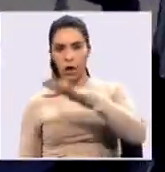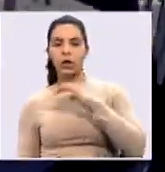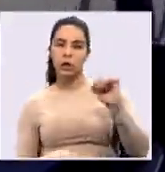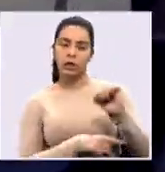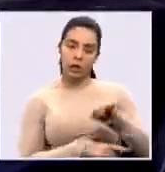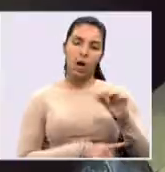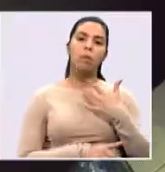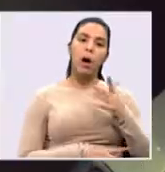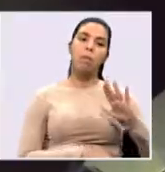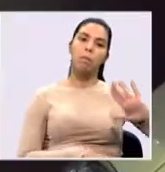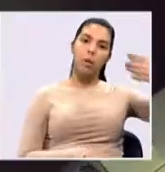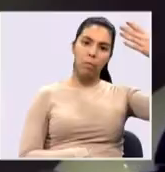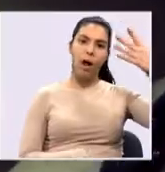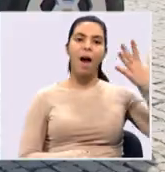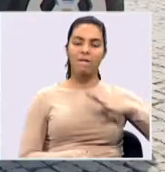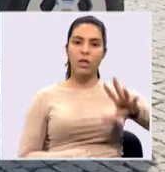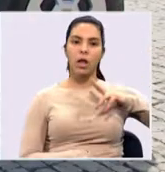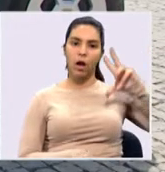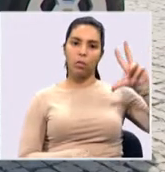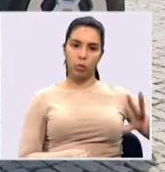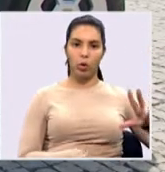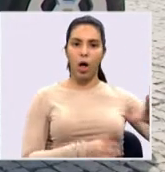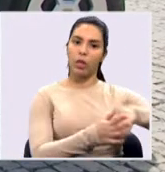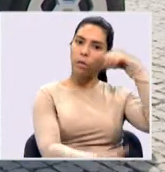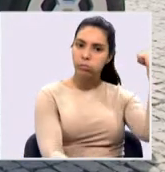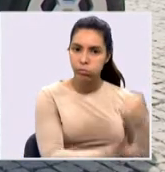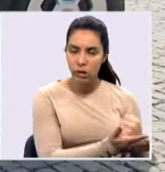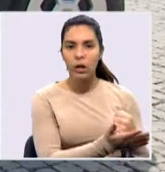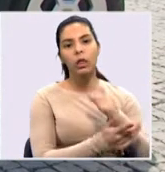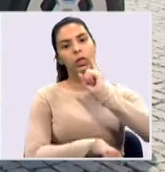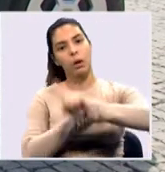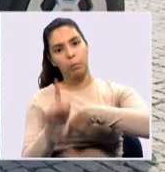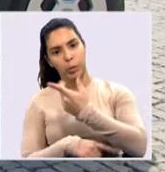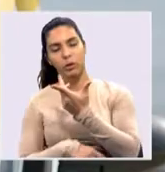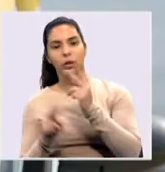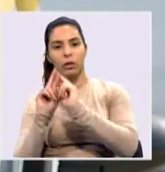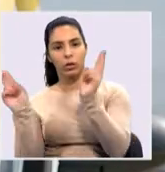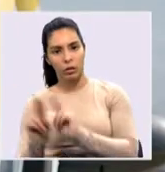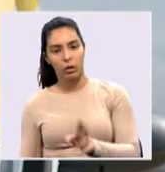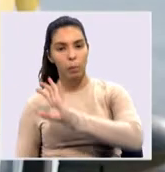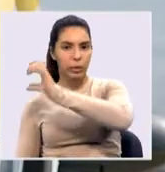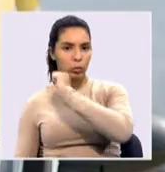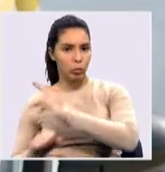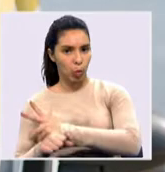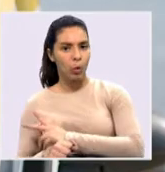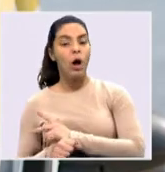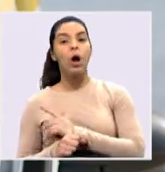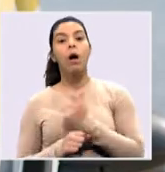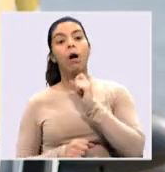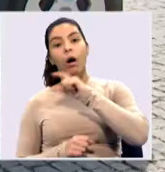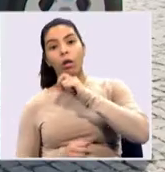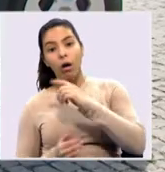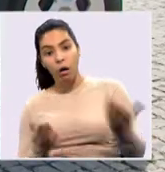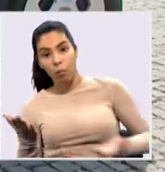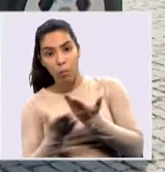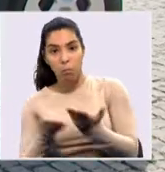Primeiro queremos consolidar Portugal e as cidades em Portugal e a internacionalização será o próximo passo. As oportunidades que surgirem são aquelas que nós vamos agarrar.